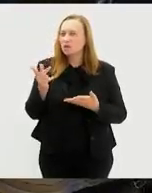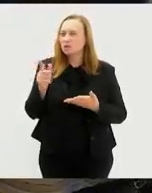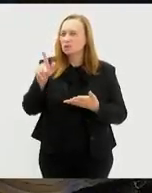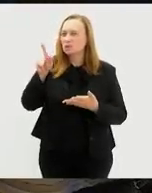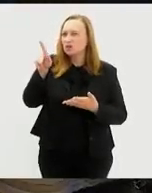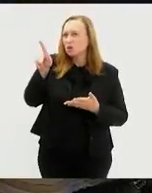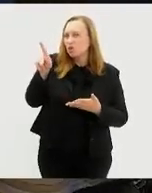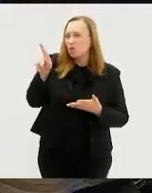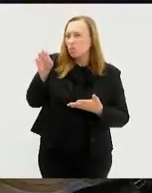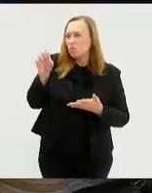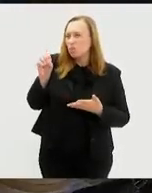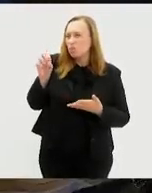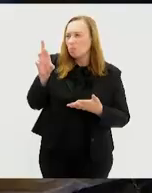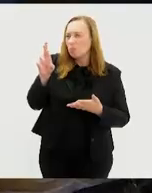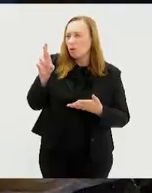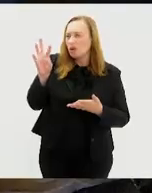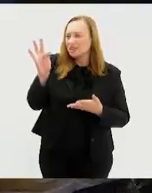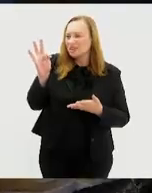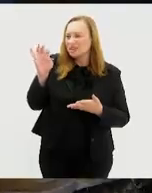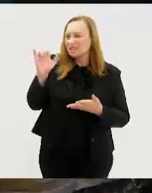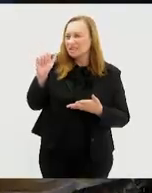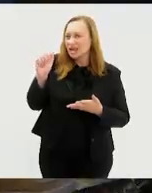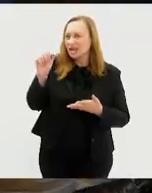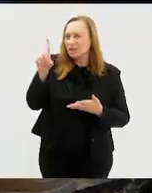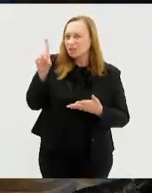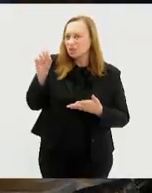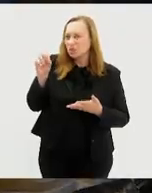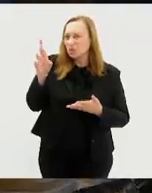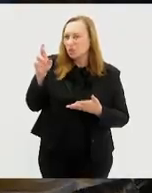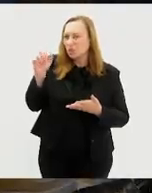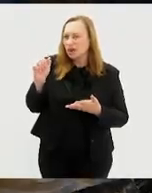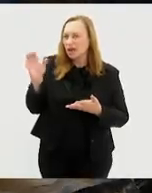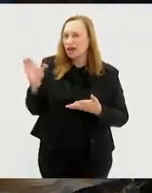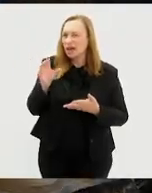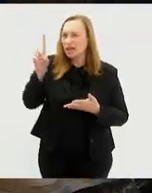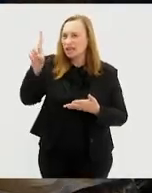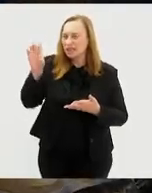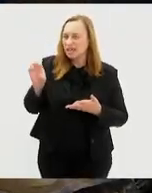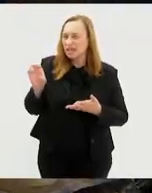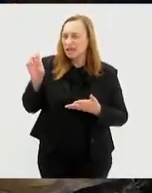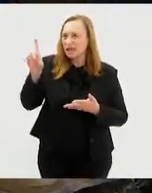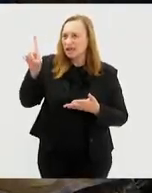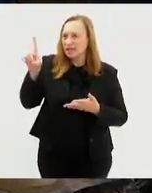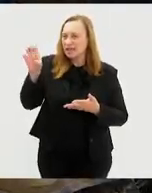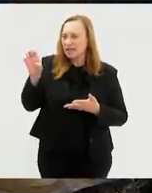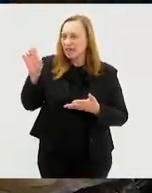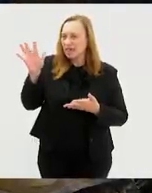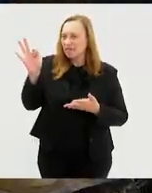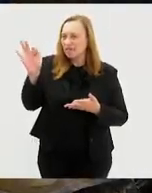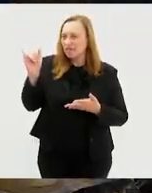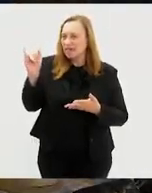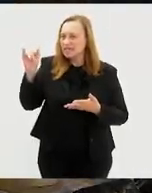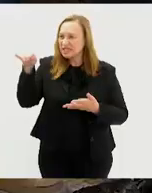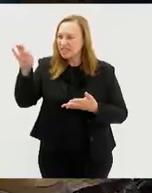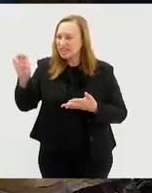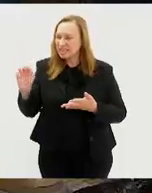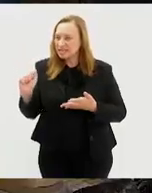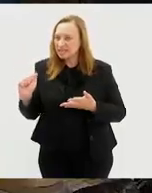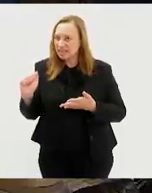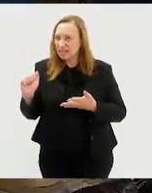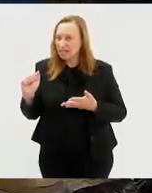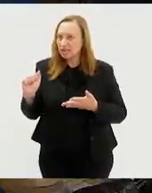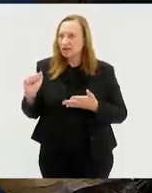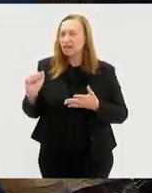de necessidades especiais então para eu não emendar esse projeto pra gente corrigir a redação eu queria saber se é possível